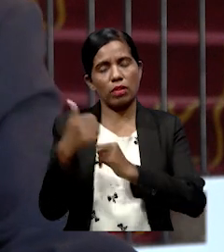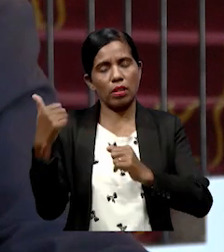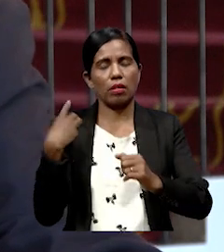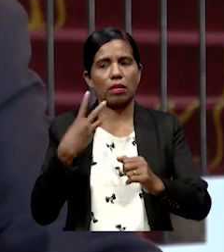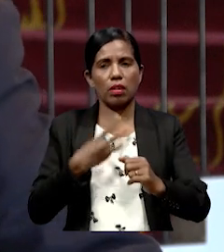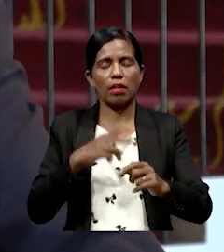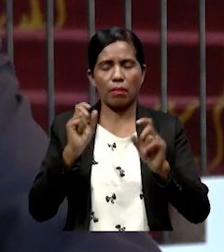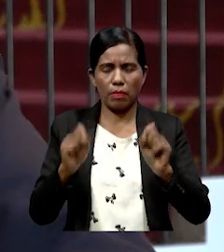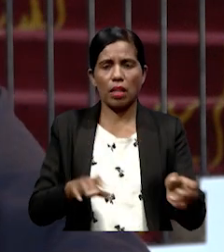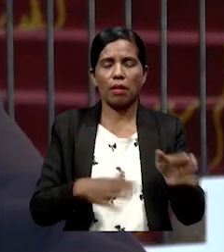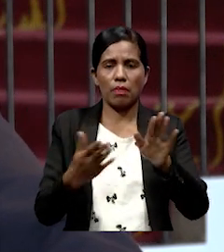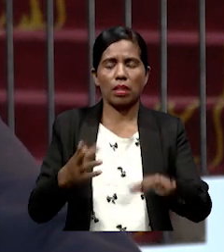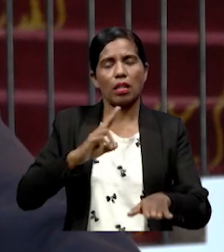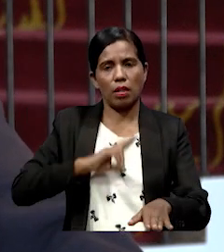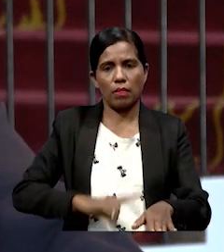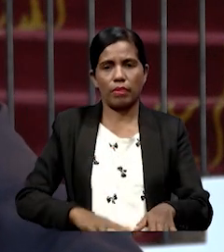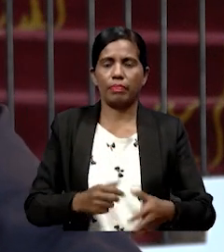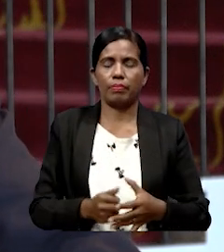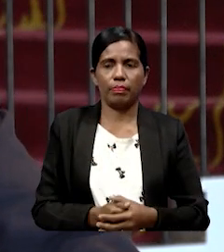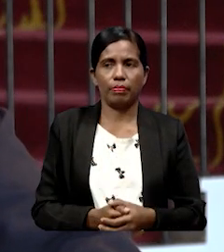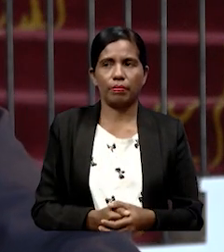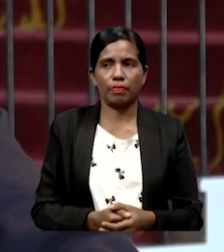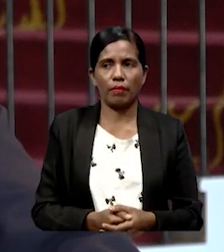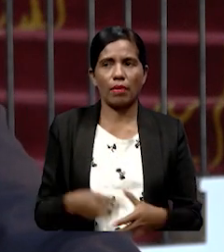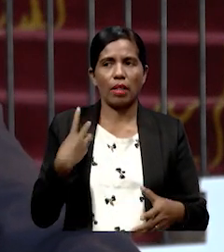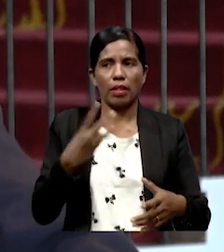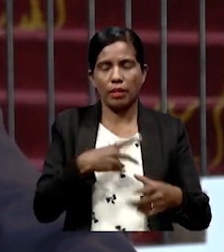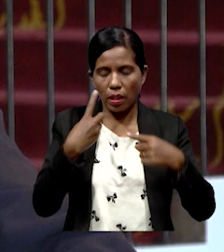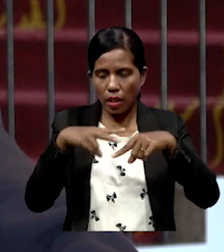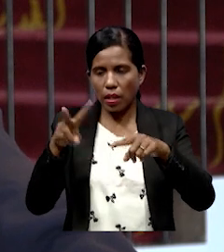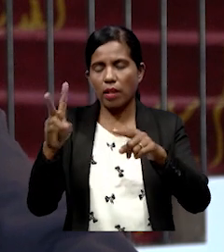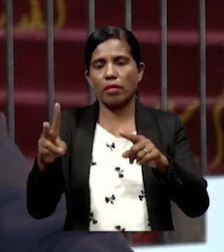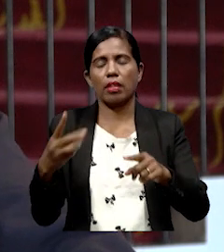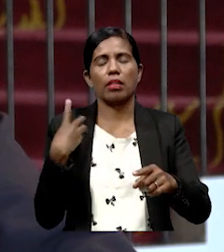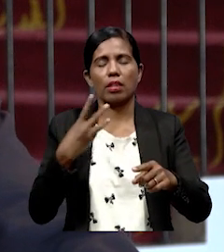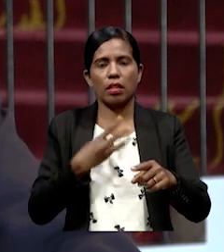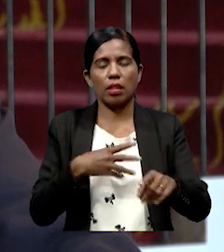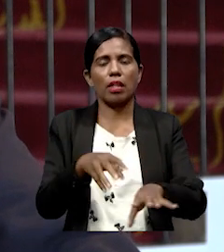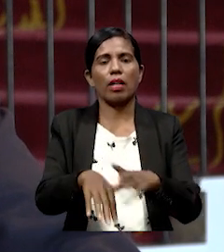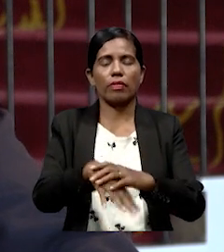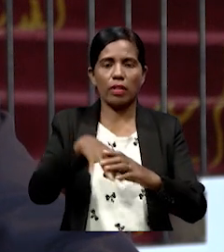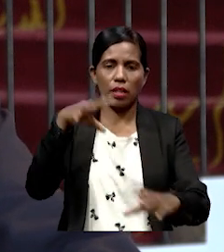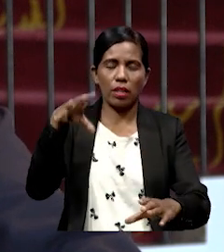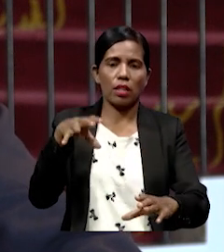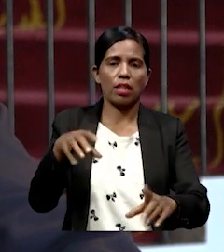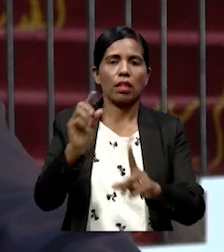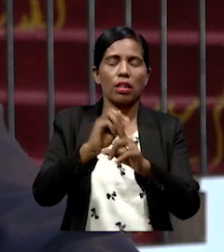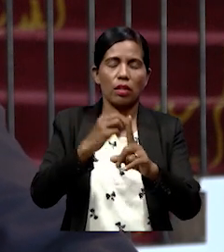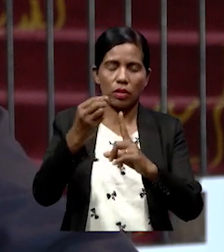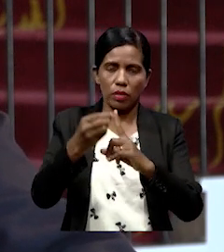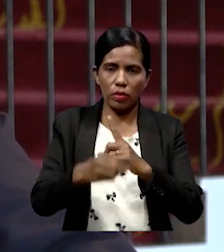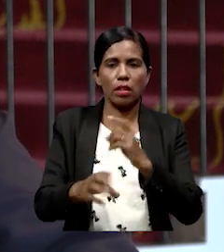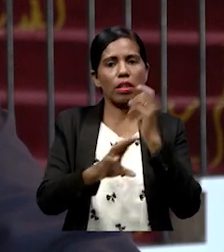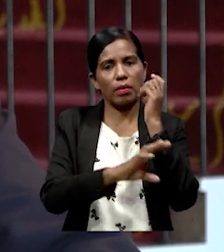hamla, kwan la main ita mate hamla. Yontong ita fila fali ba ita na efrina, ita na hudi, ita na talas, ita na